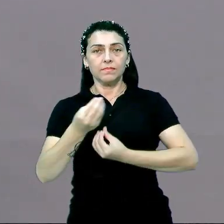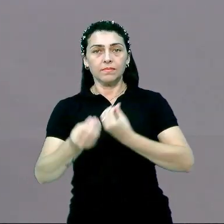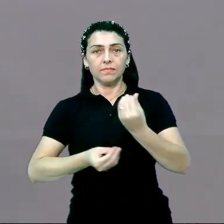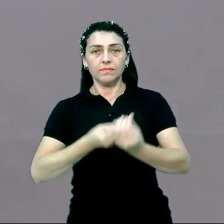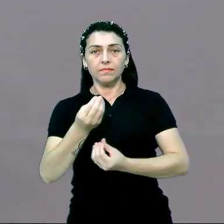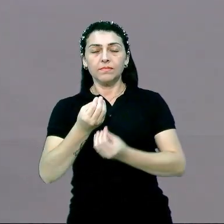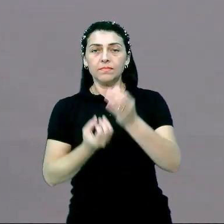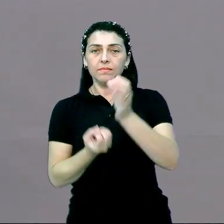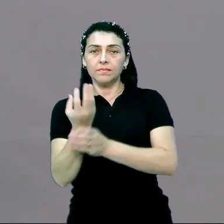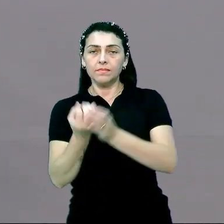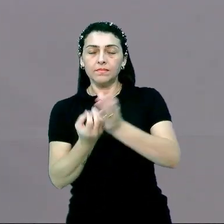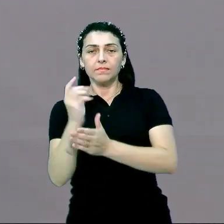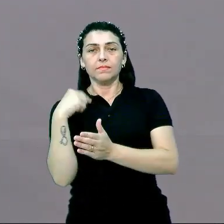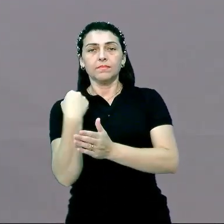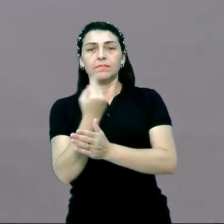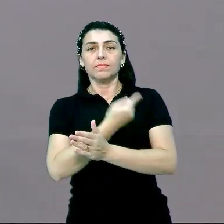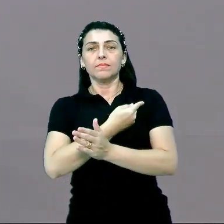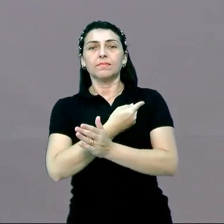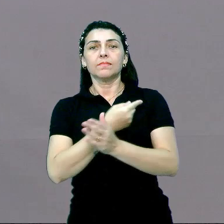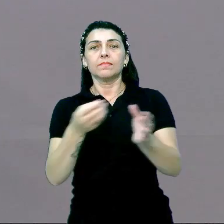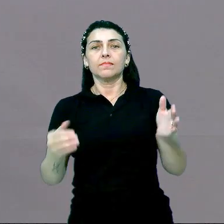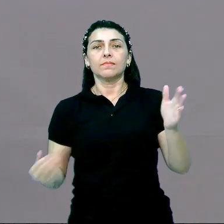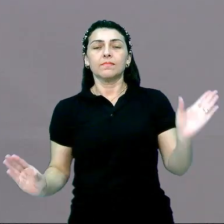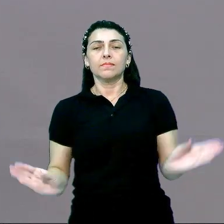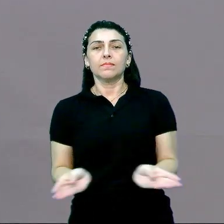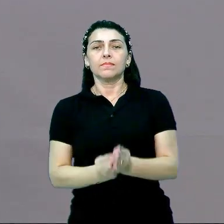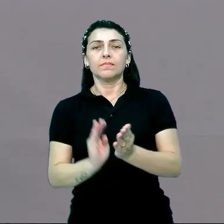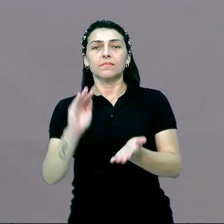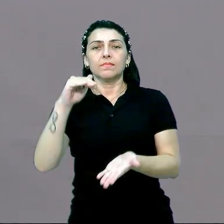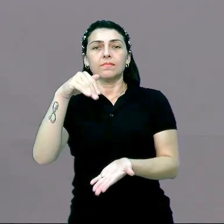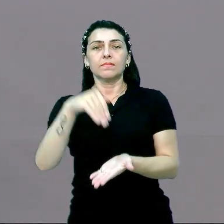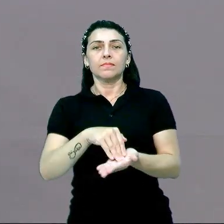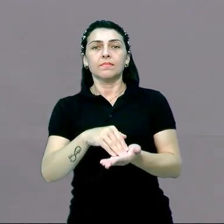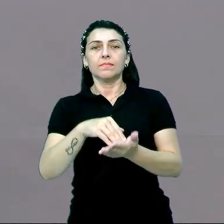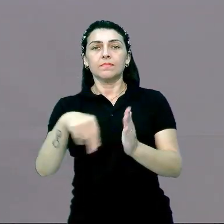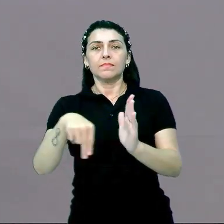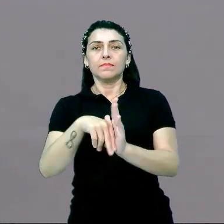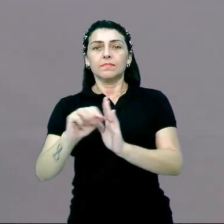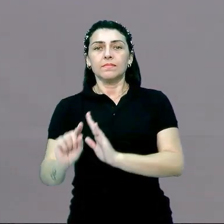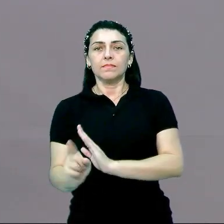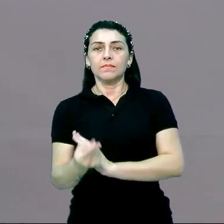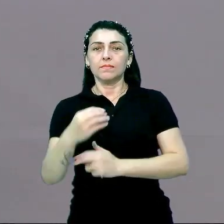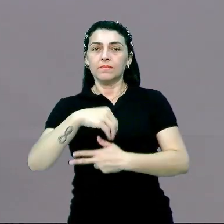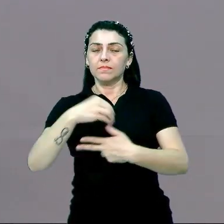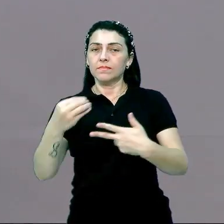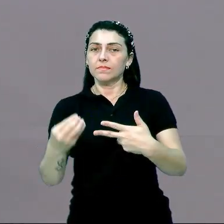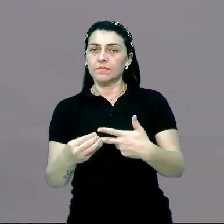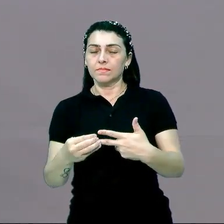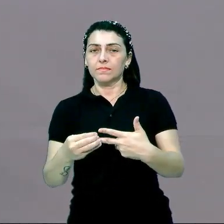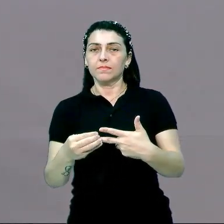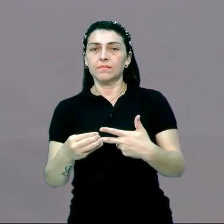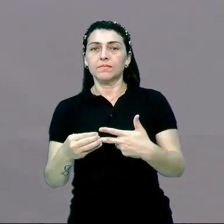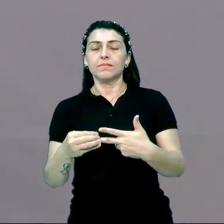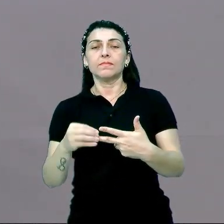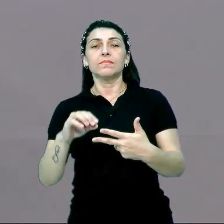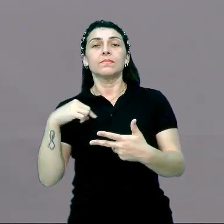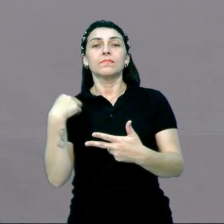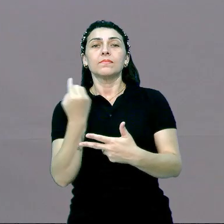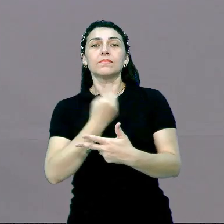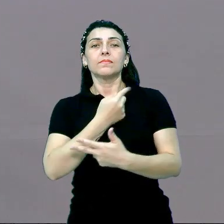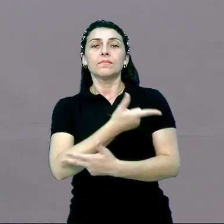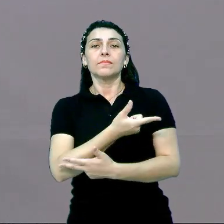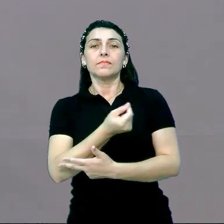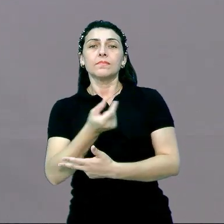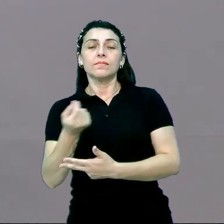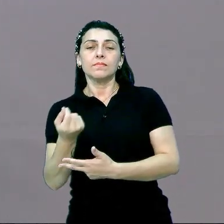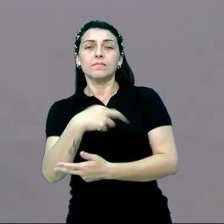iremos produzir a nossa conclusão Nota 1000 no Enem, que equivale a nossos 200